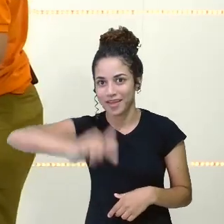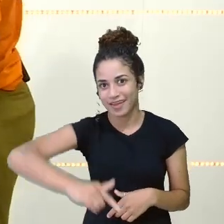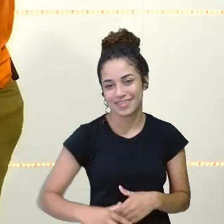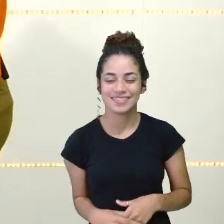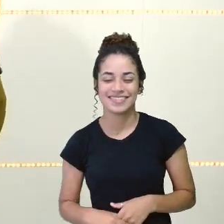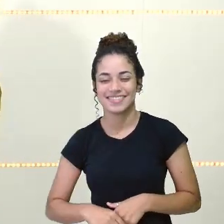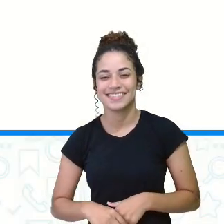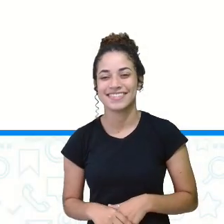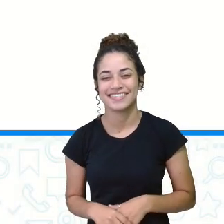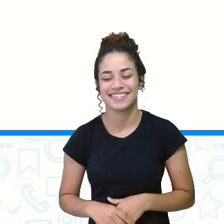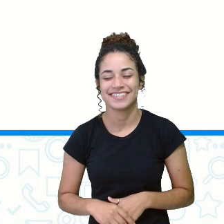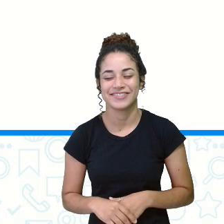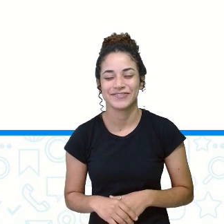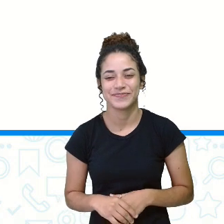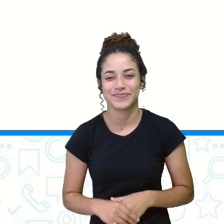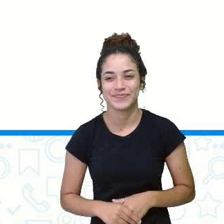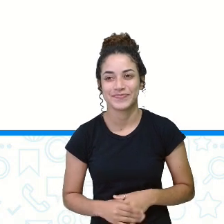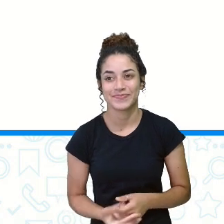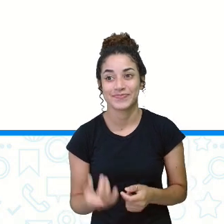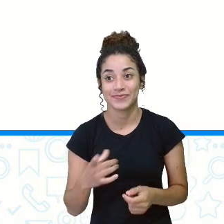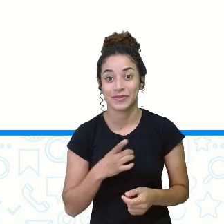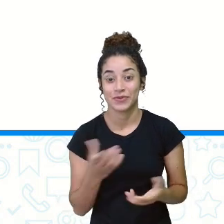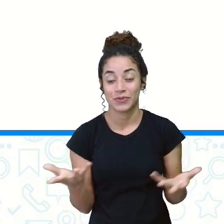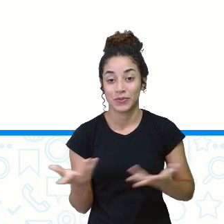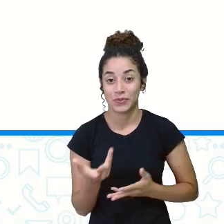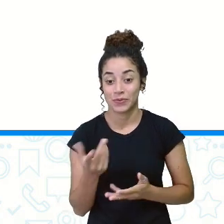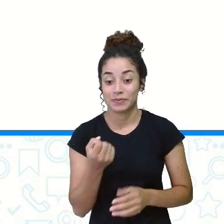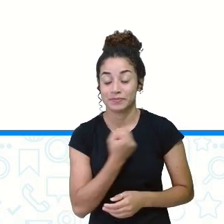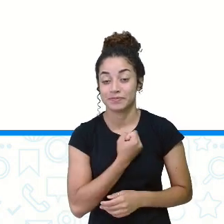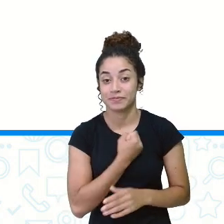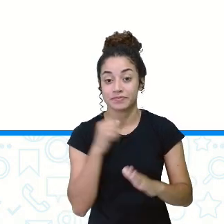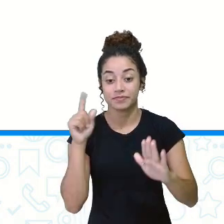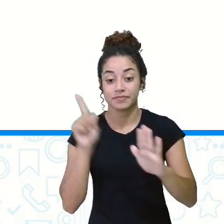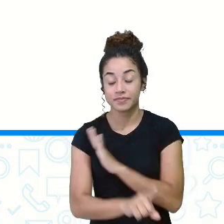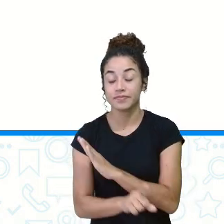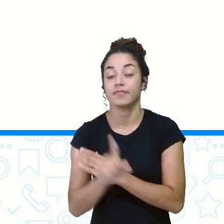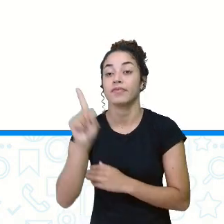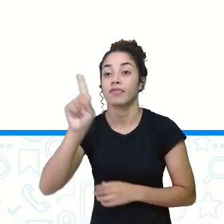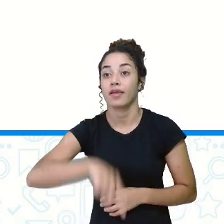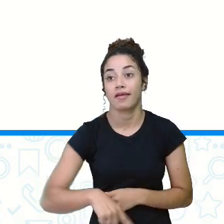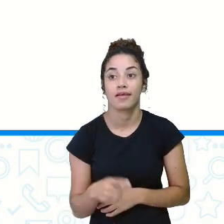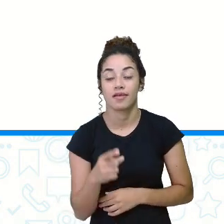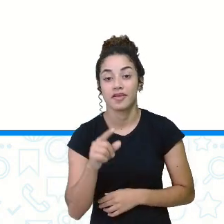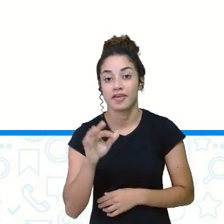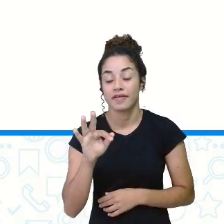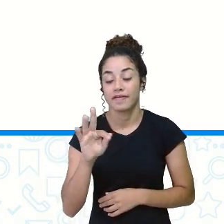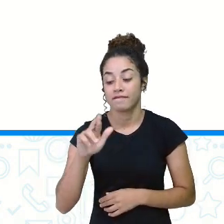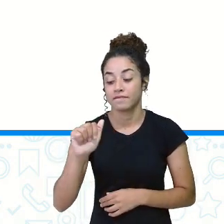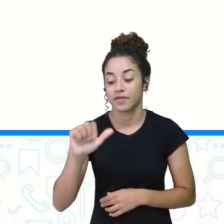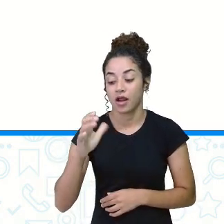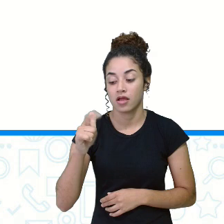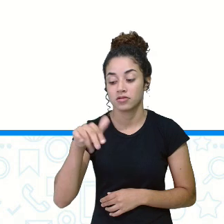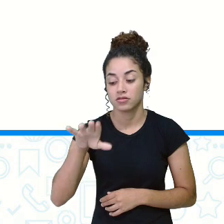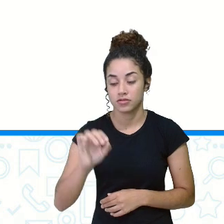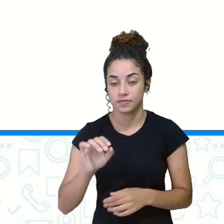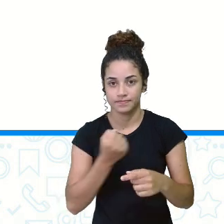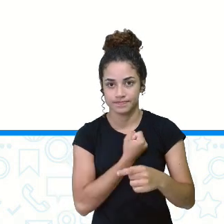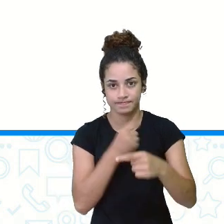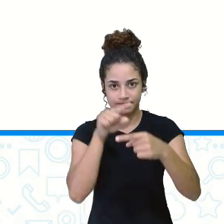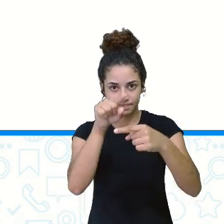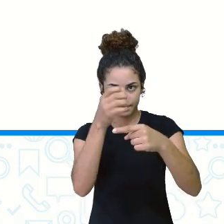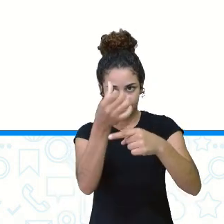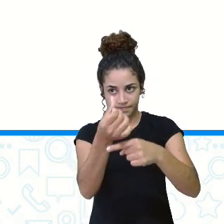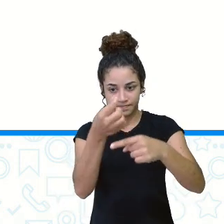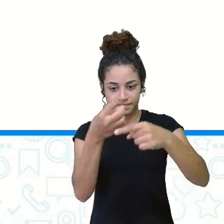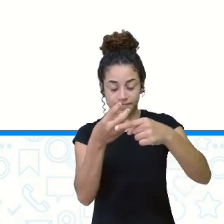algumas. Questão de fração, hein? Questão básica. A gente já sabe que